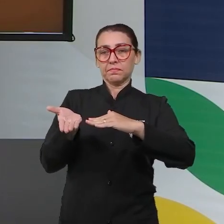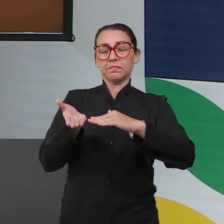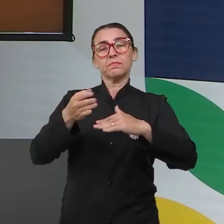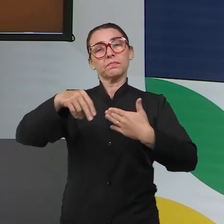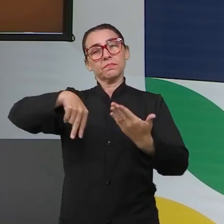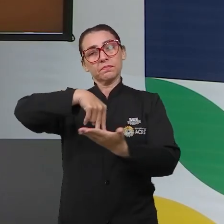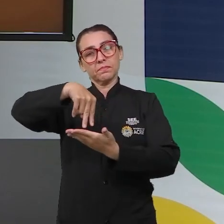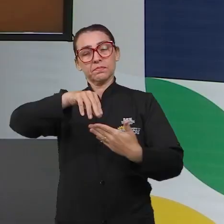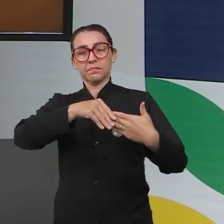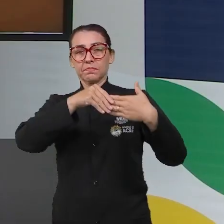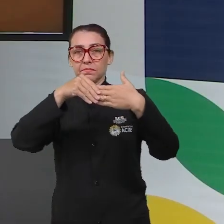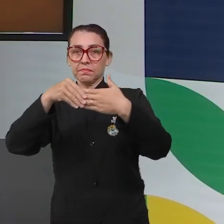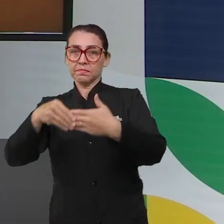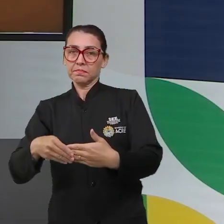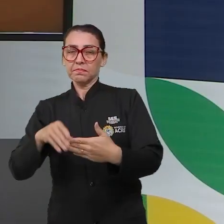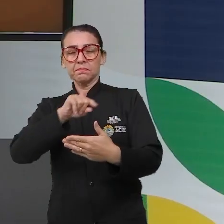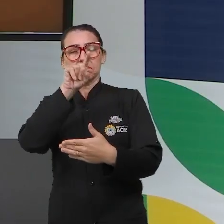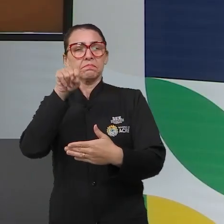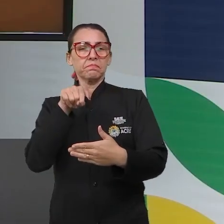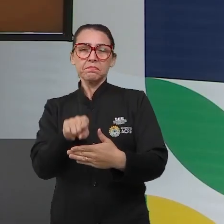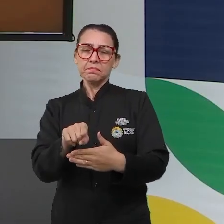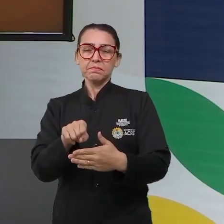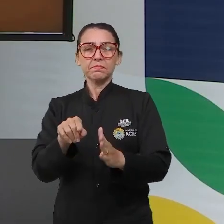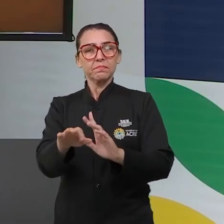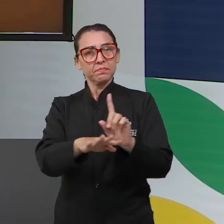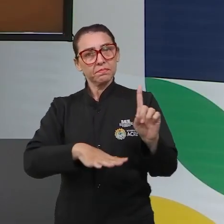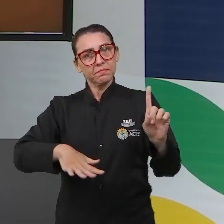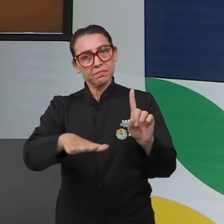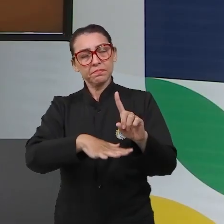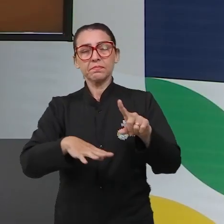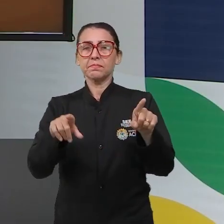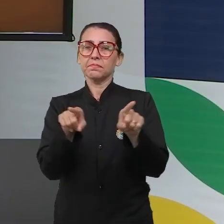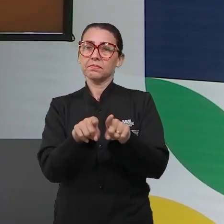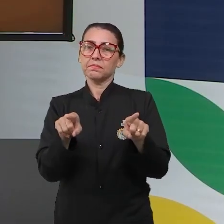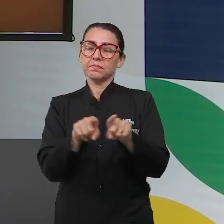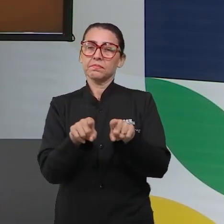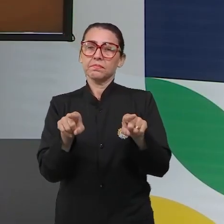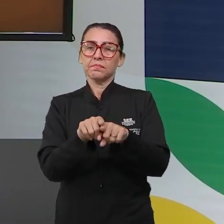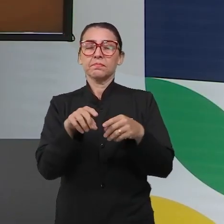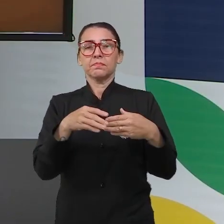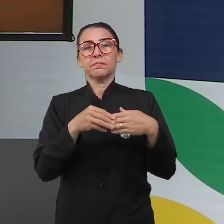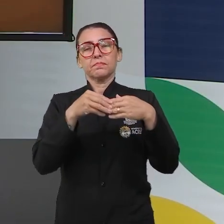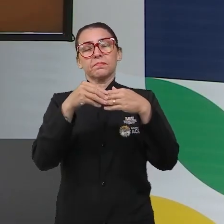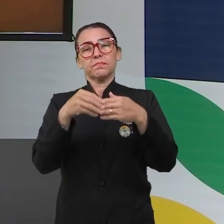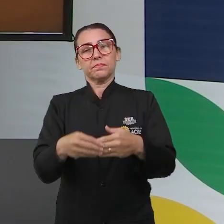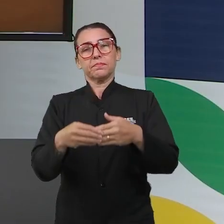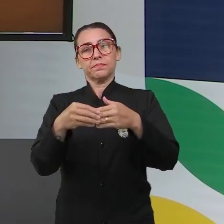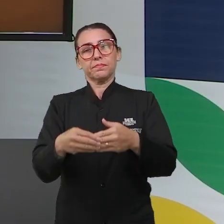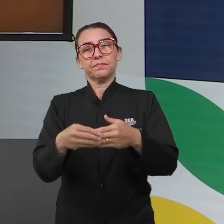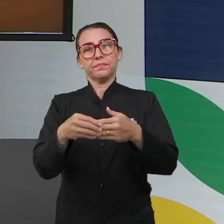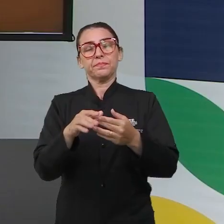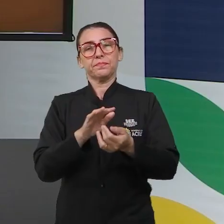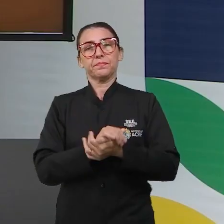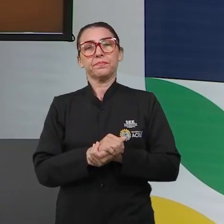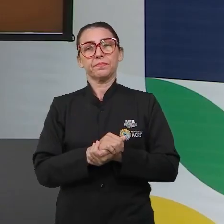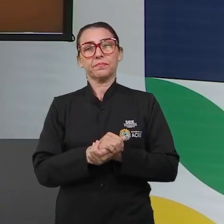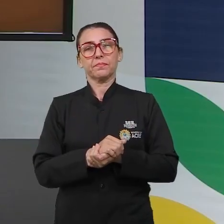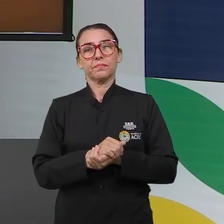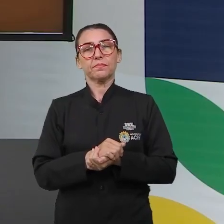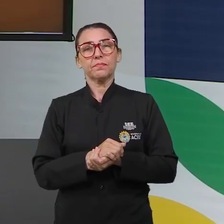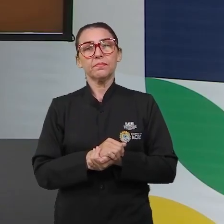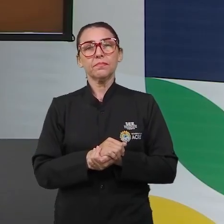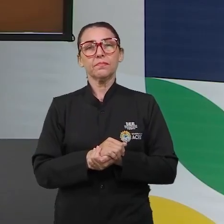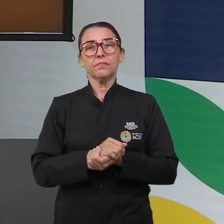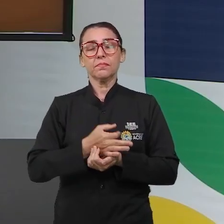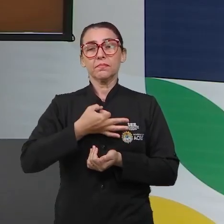dança já traz questionamentos sociais, traz também, além desses questionamentos sociais, de